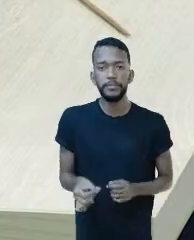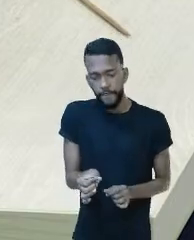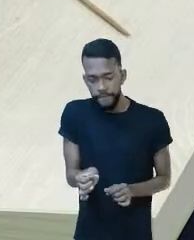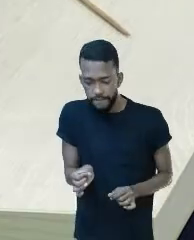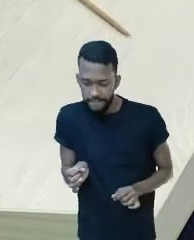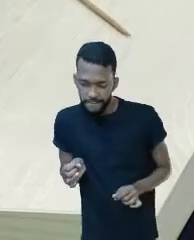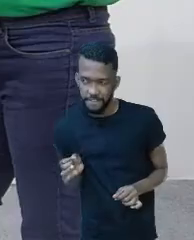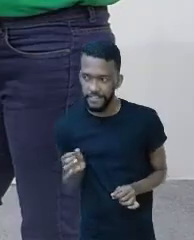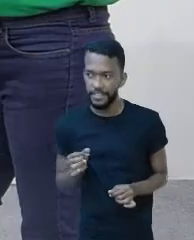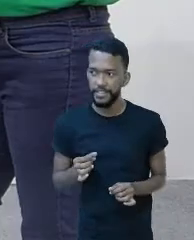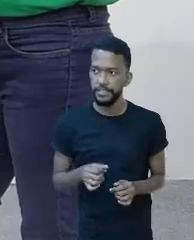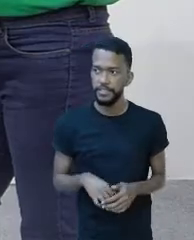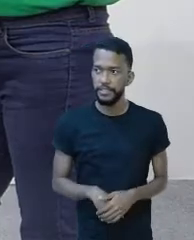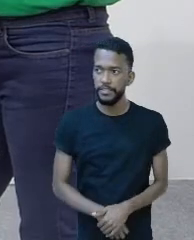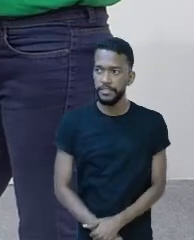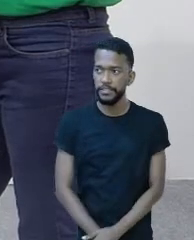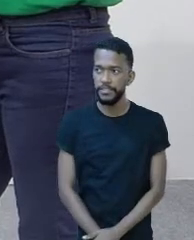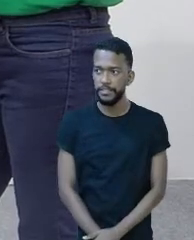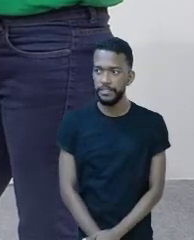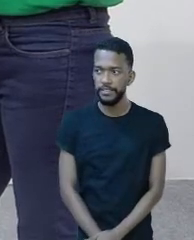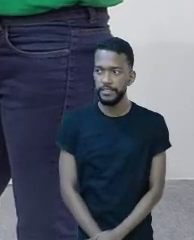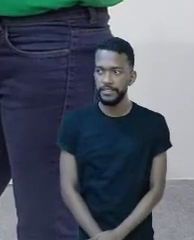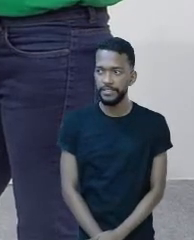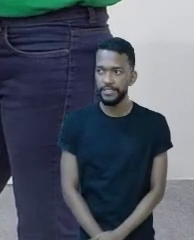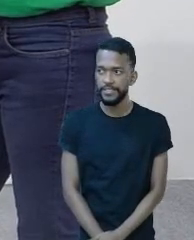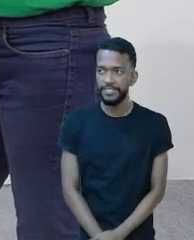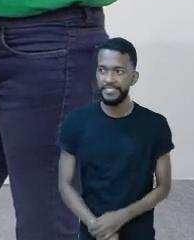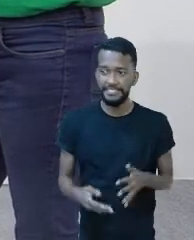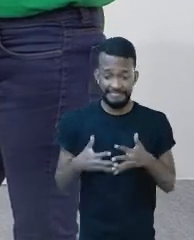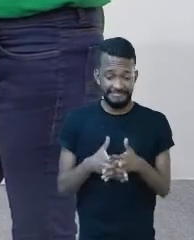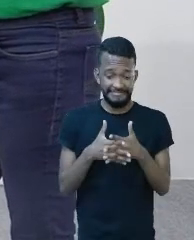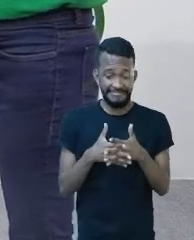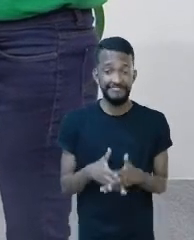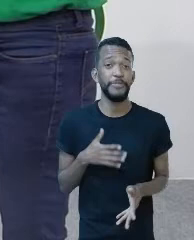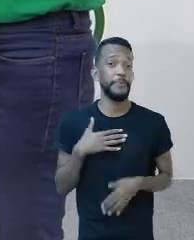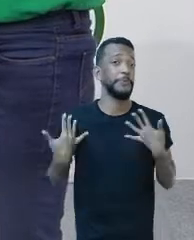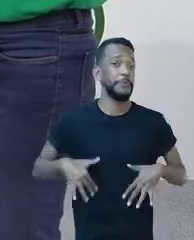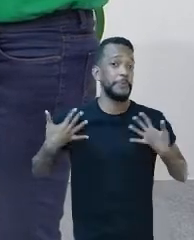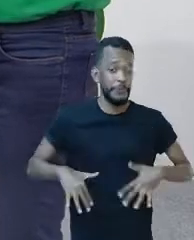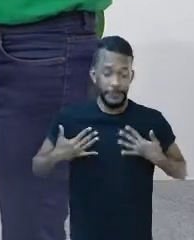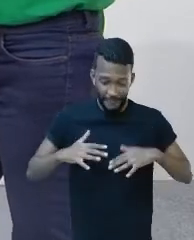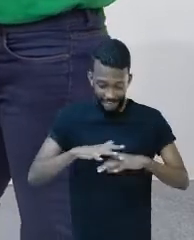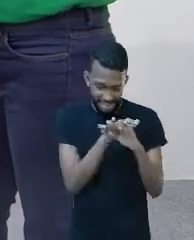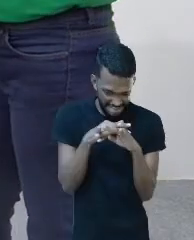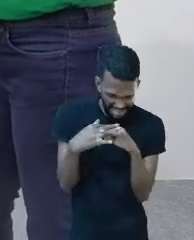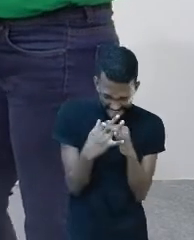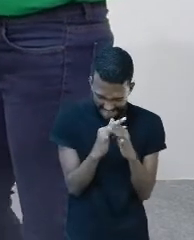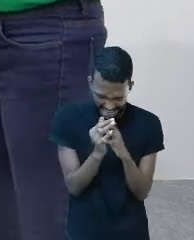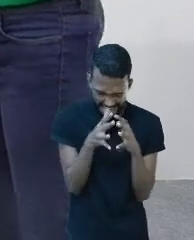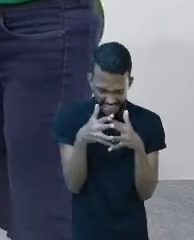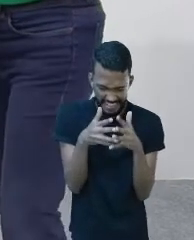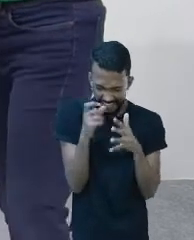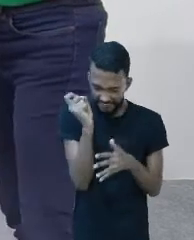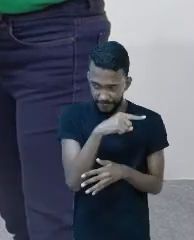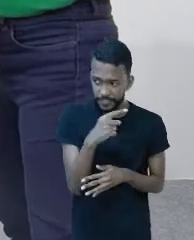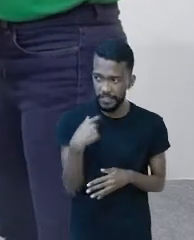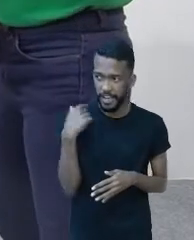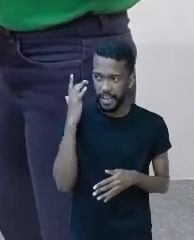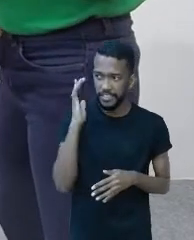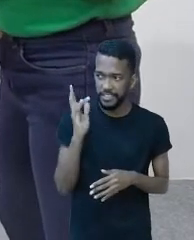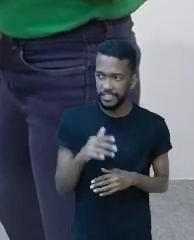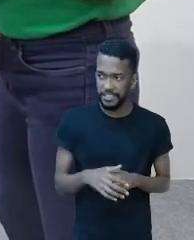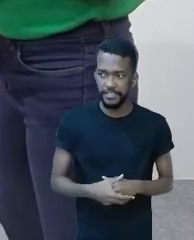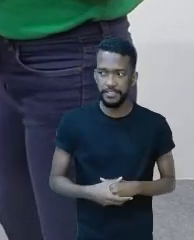pelo... Afe Maria, aquele negócio aqui tá muito complicado pra mim, minha gente. Tenso. Por favor. Tá Acho que eu já vou